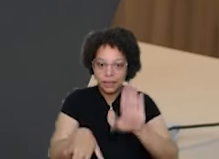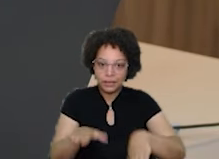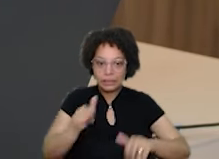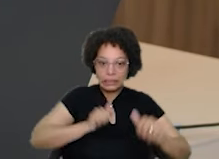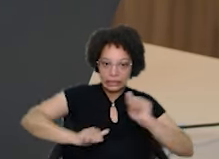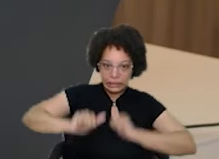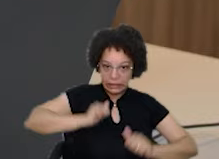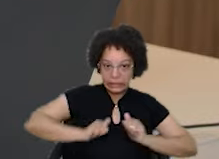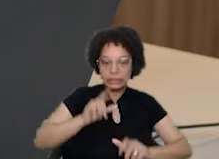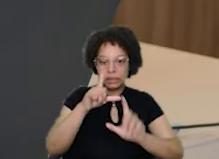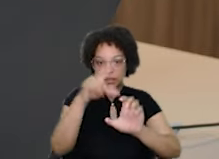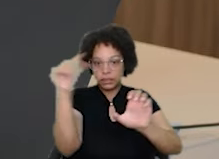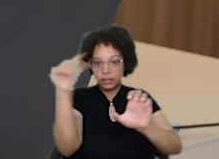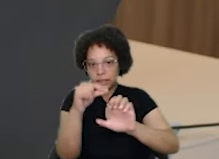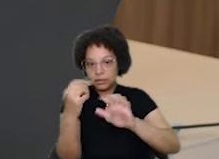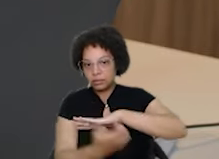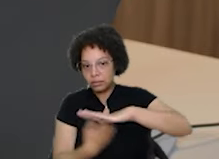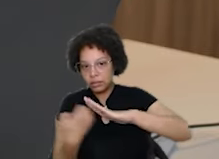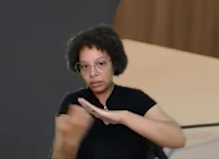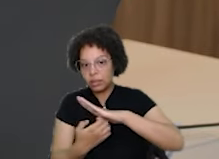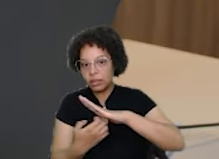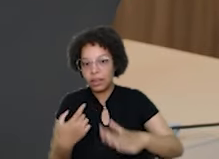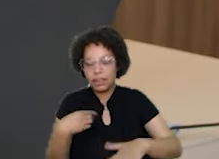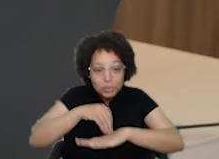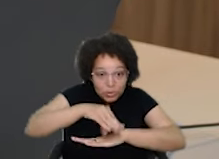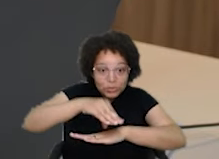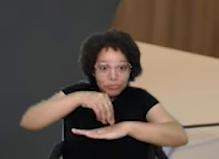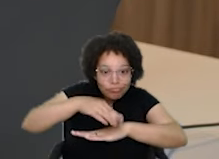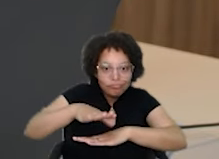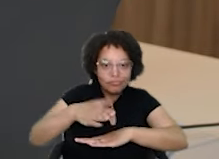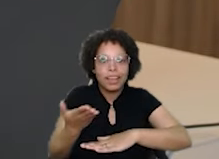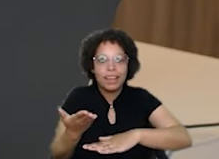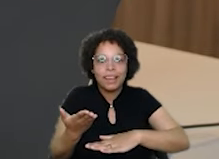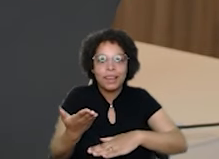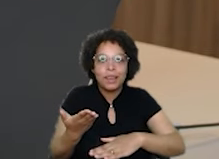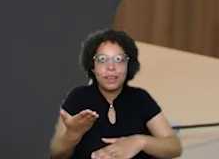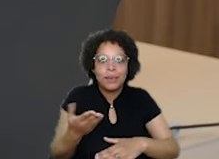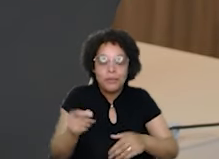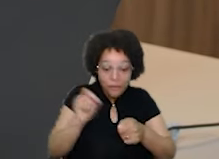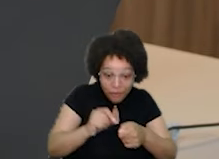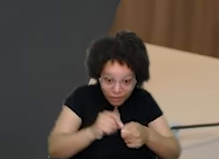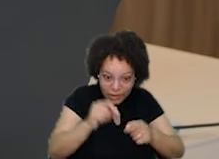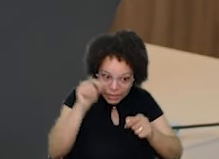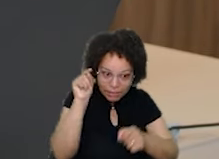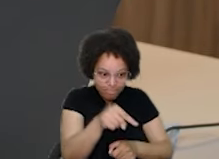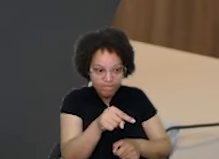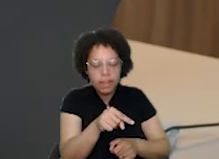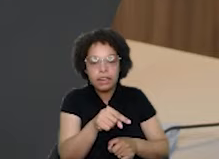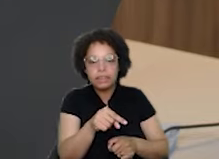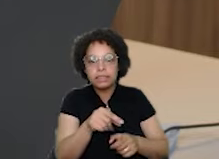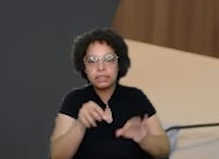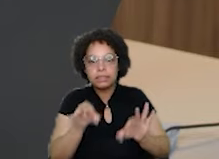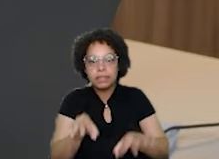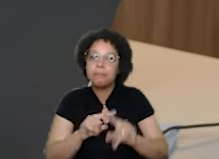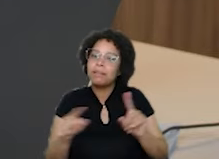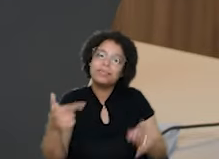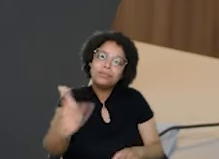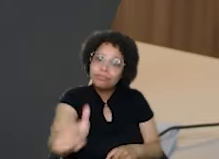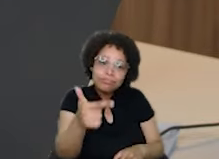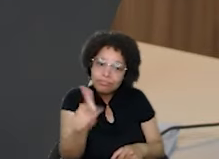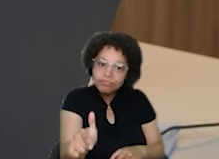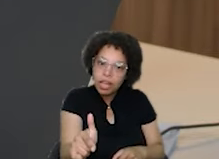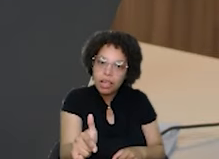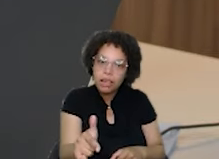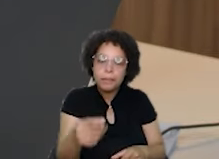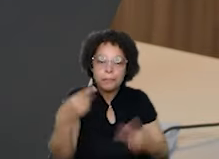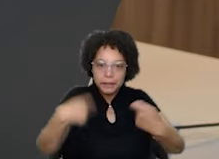do empresário é aquela dica aquela a coisa não faz isso que é certeza e não existe né tem que